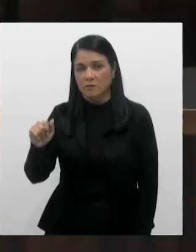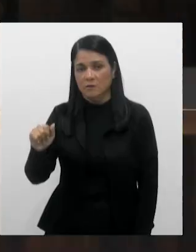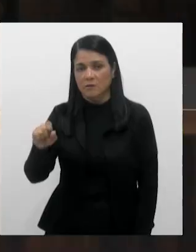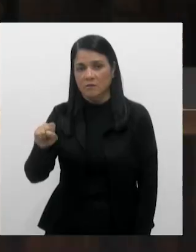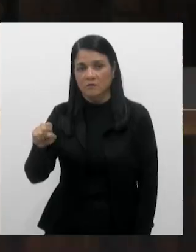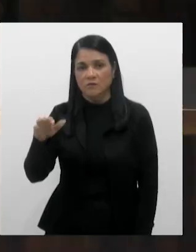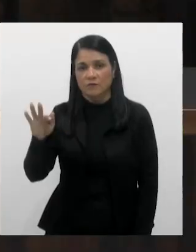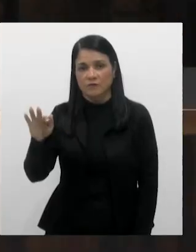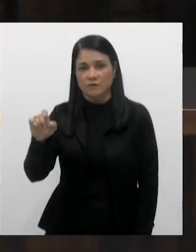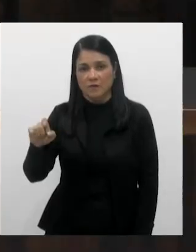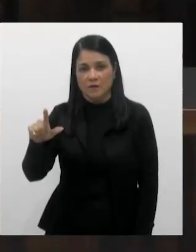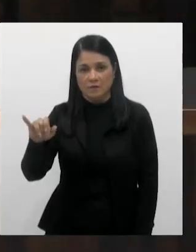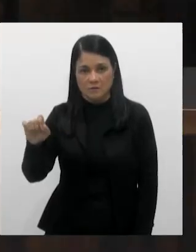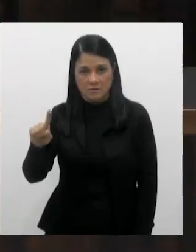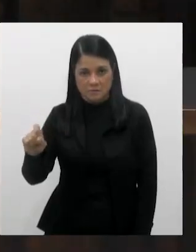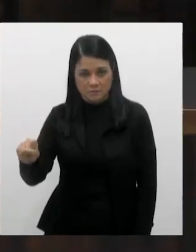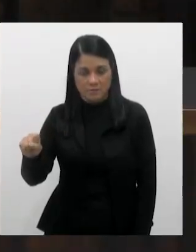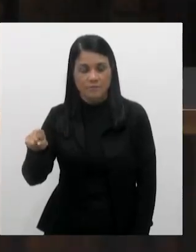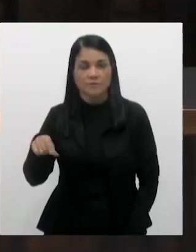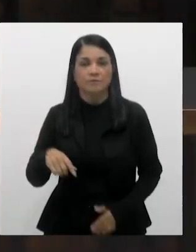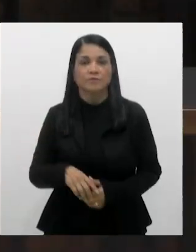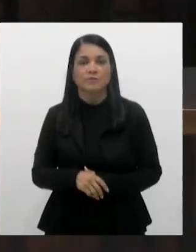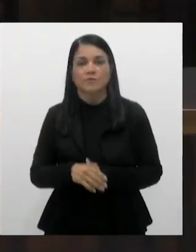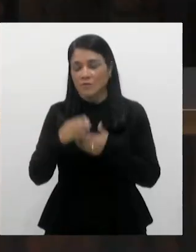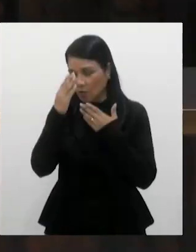Obrigado, deputado Fred.